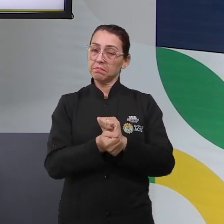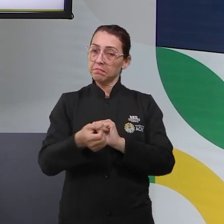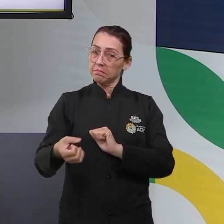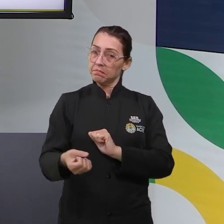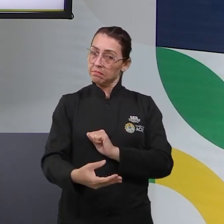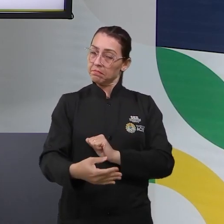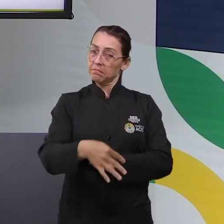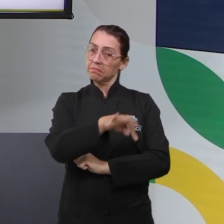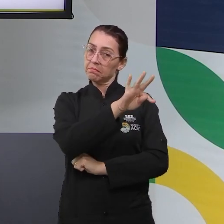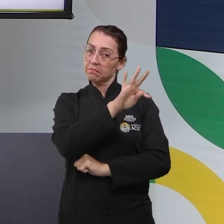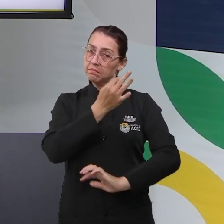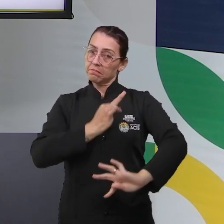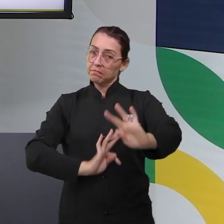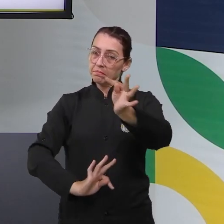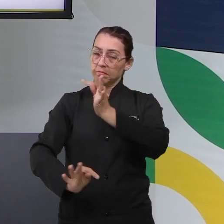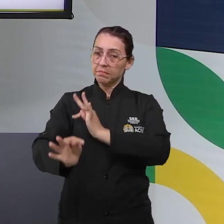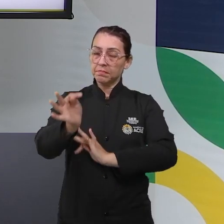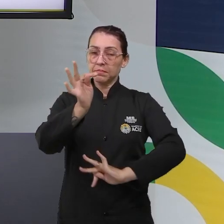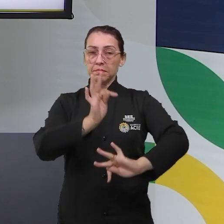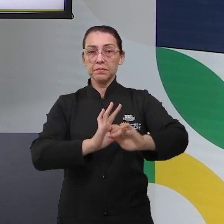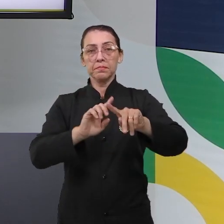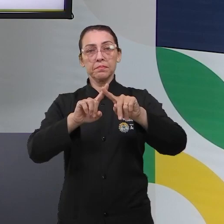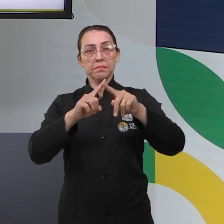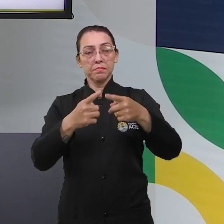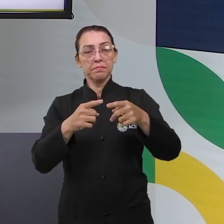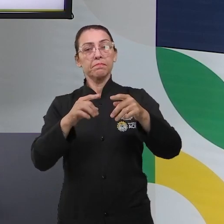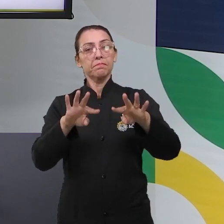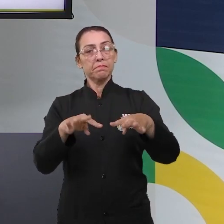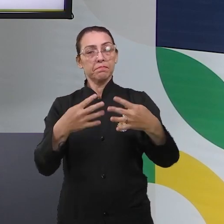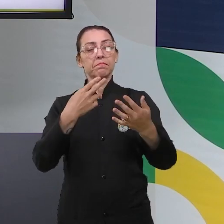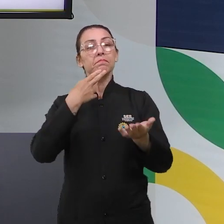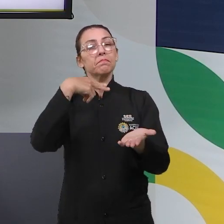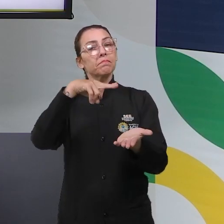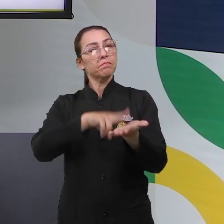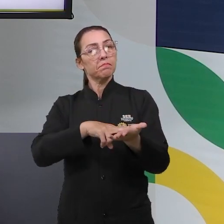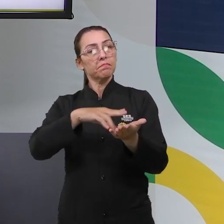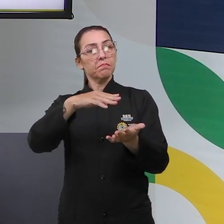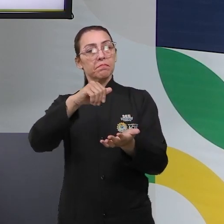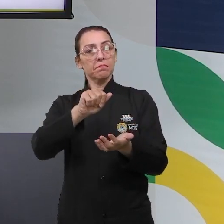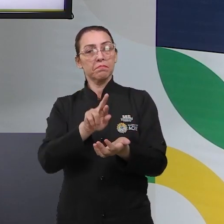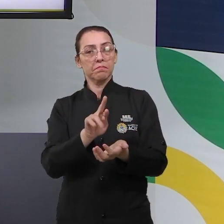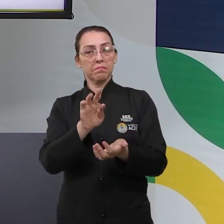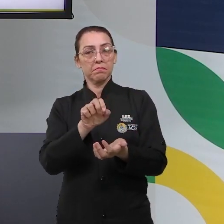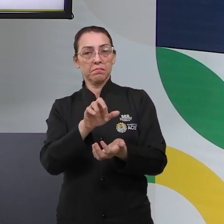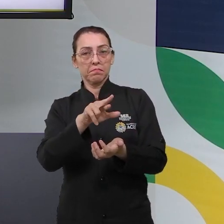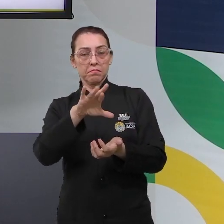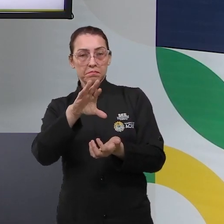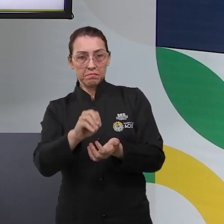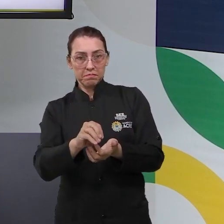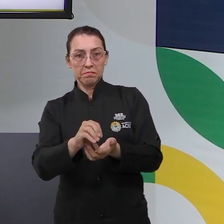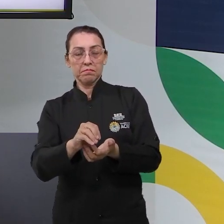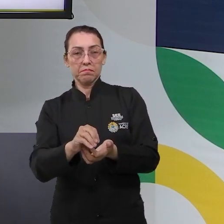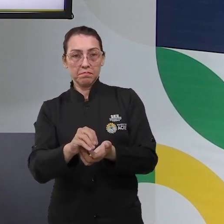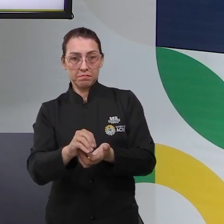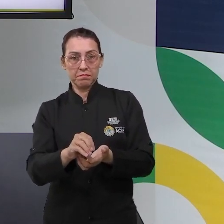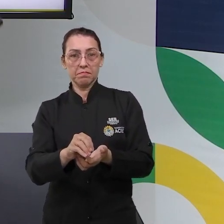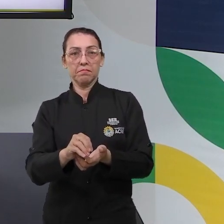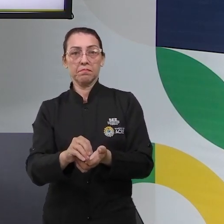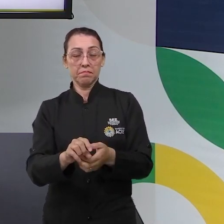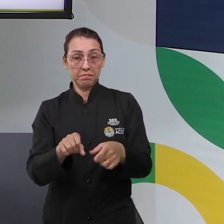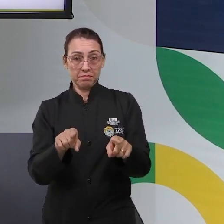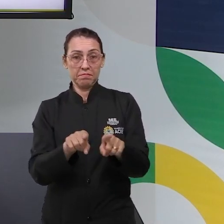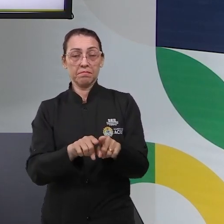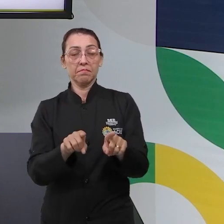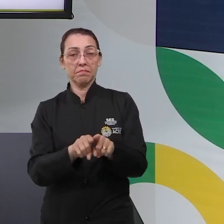novas tendências, tá bom? Mas ainda chama assim de carteiro, né? Porque entrega carta, carteiro, claro que a